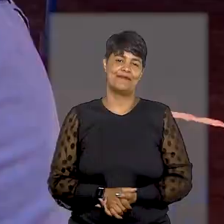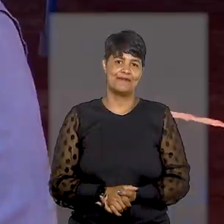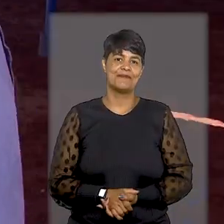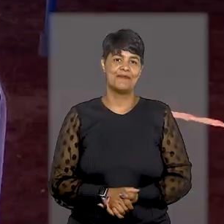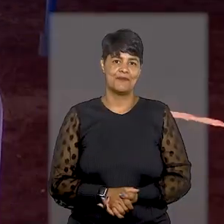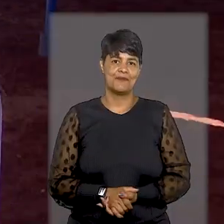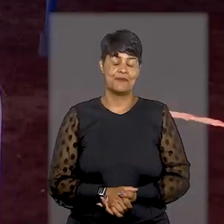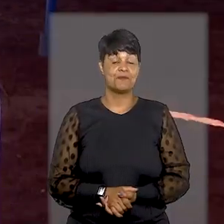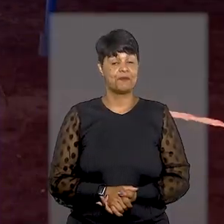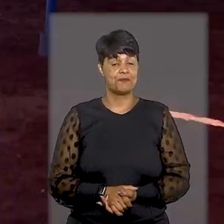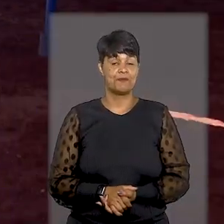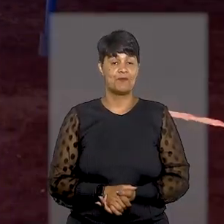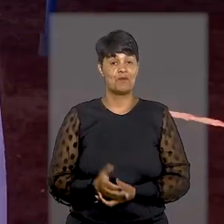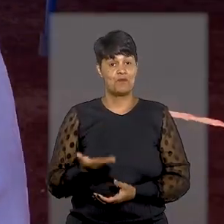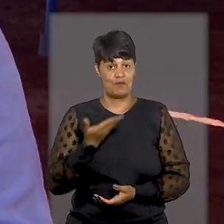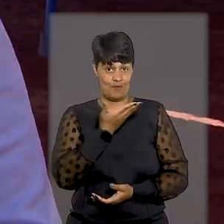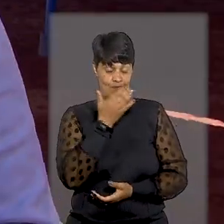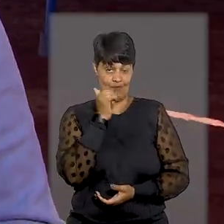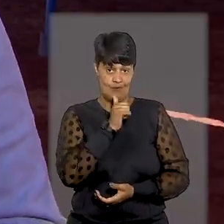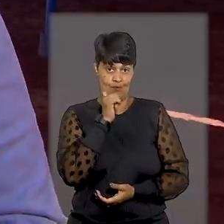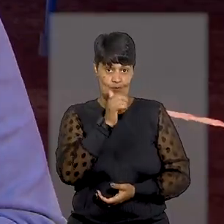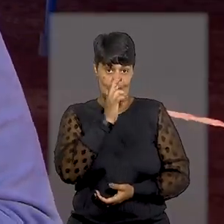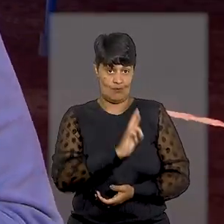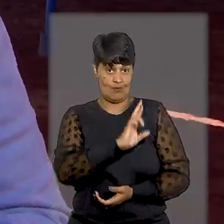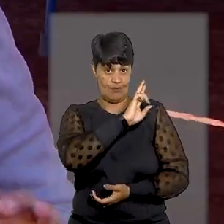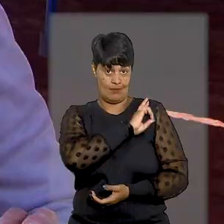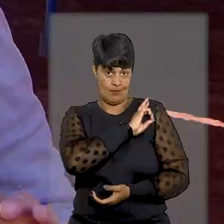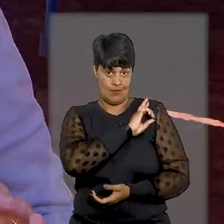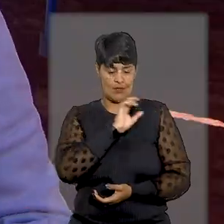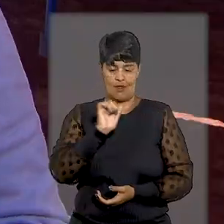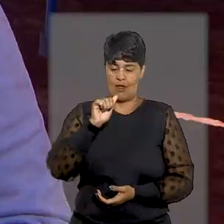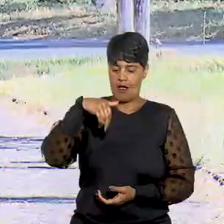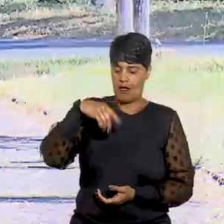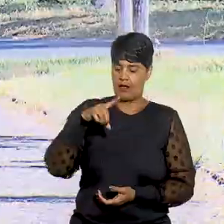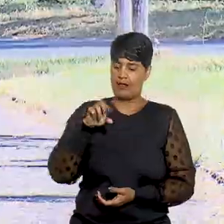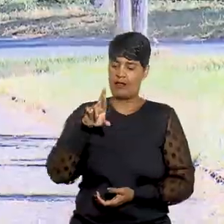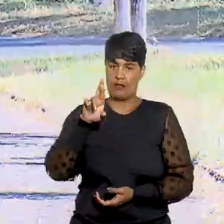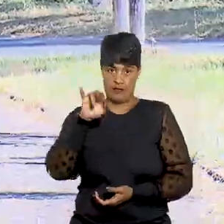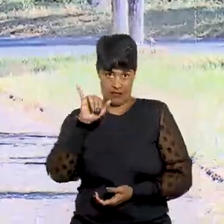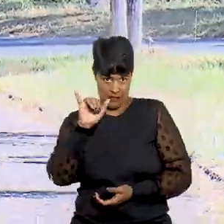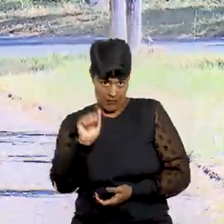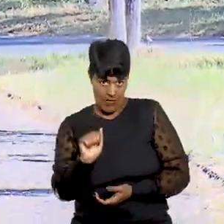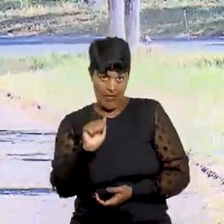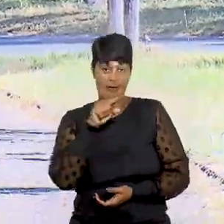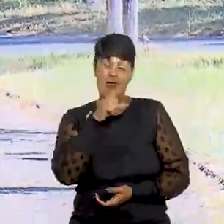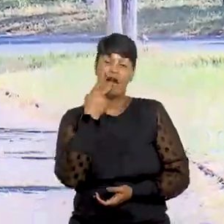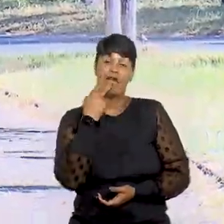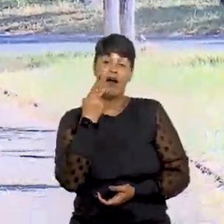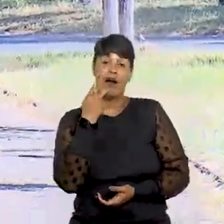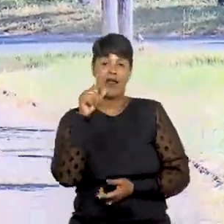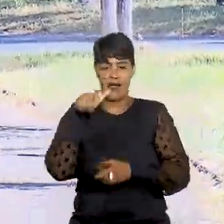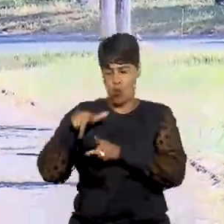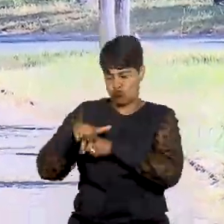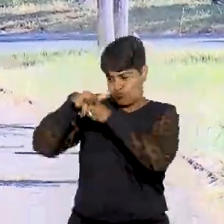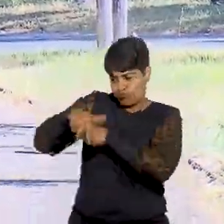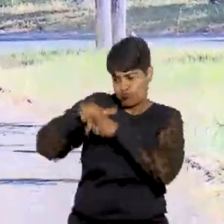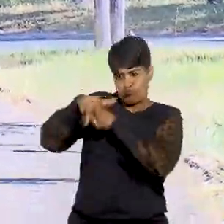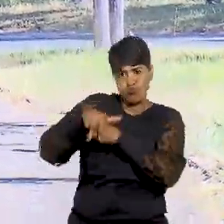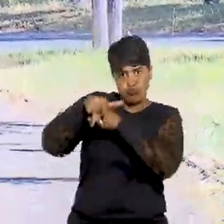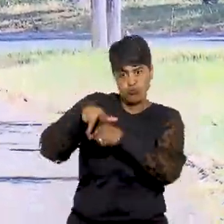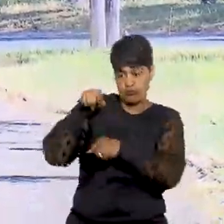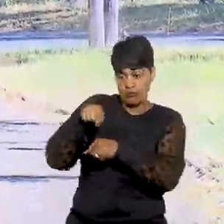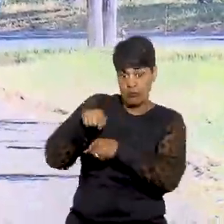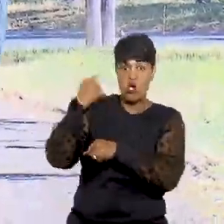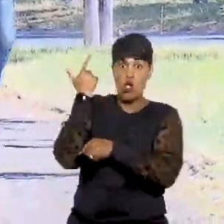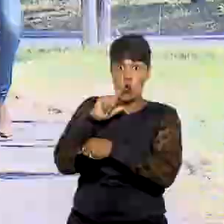muito boa a responsável pela escola de ecoterapia em Brasília Andréia prata explica que o movimento do cavalo é capaz